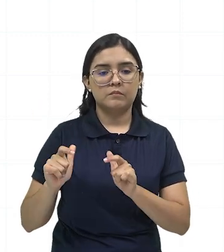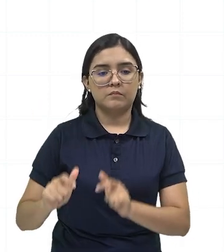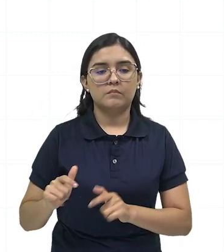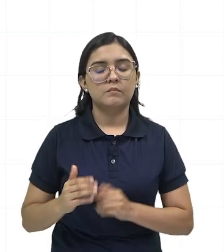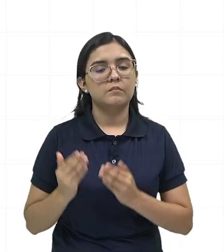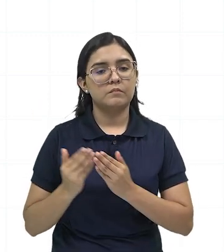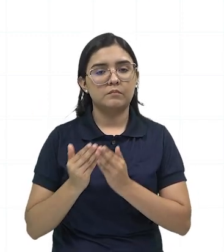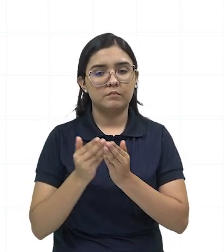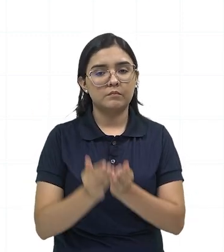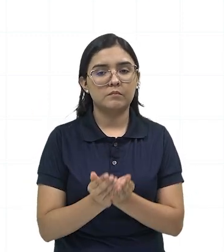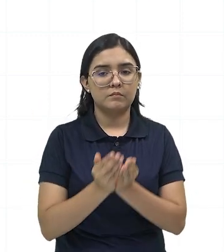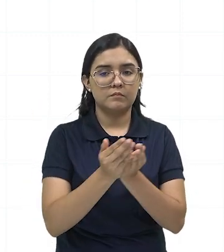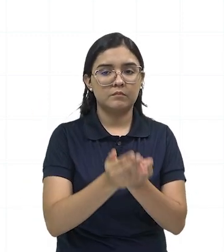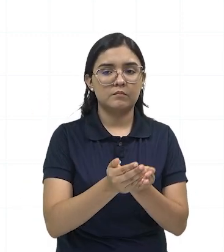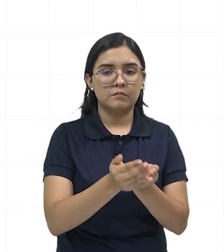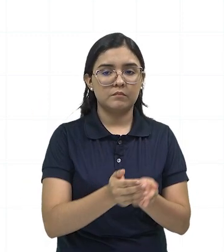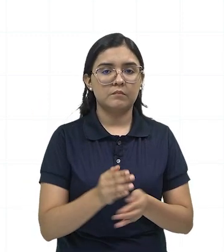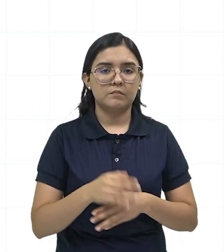eles saíram para